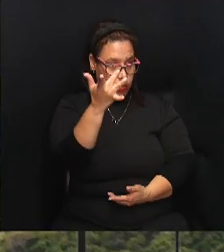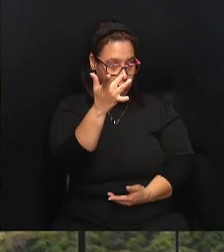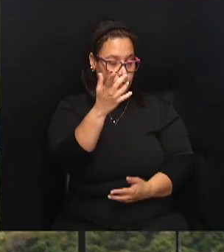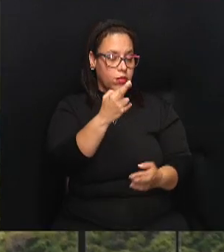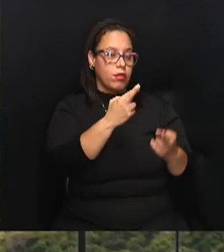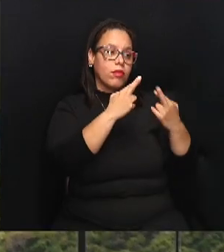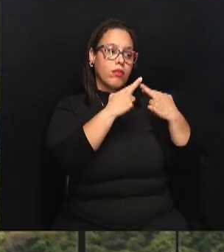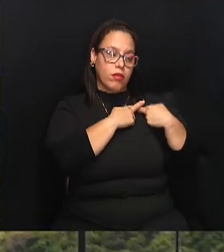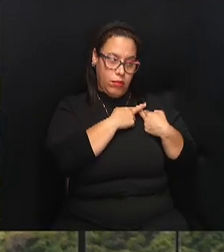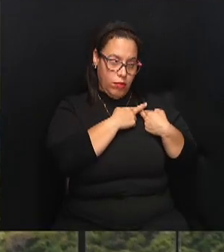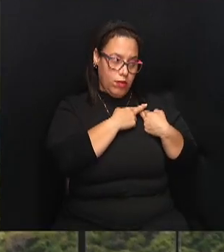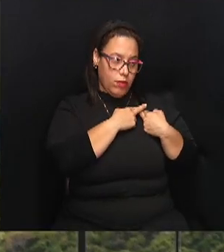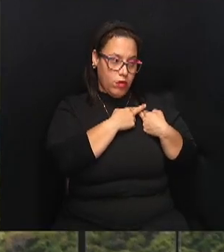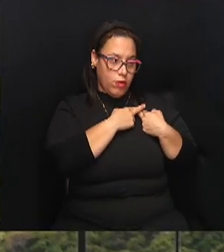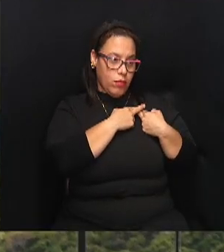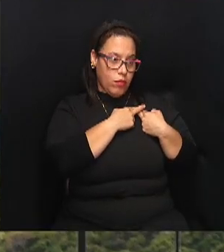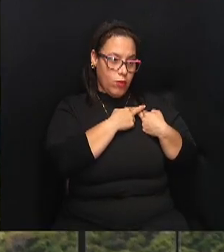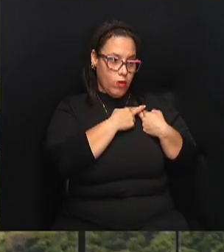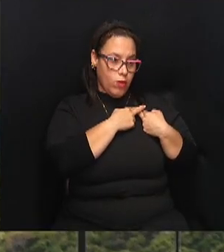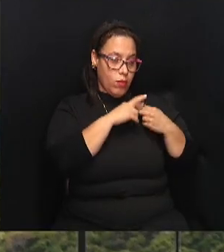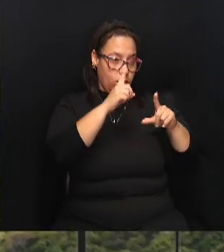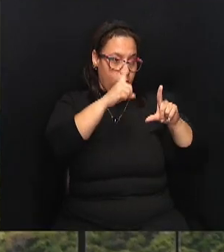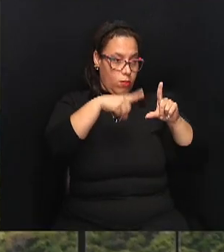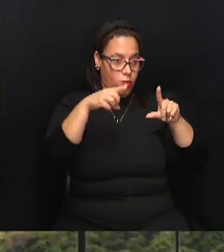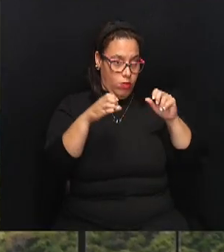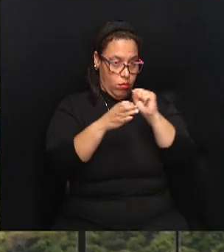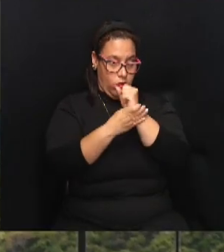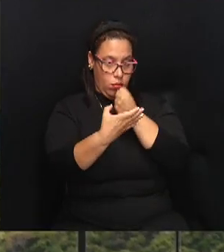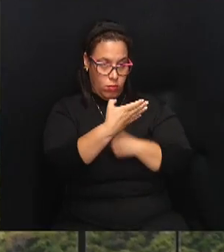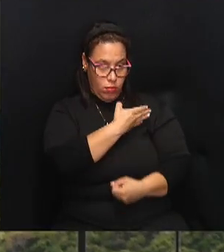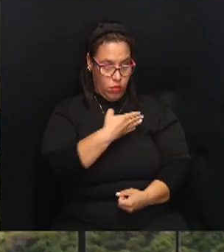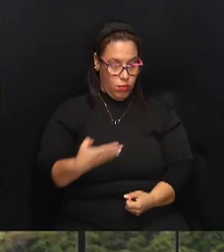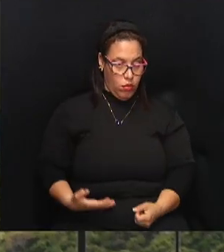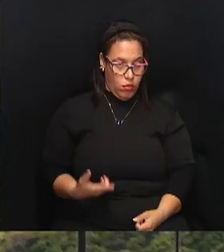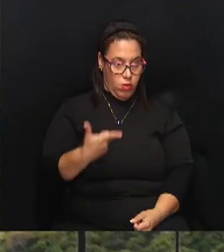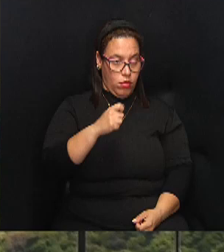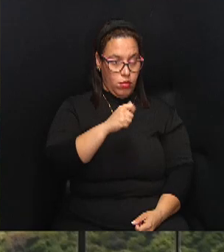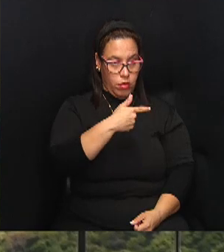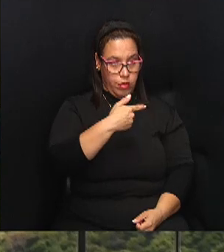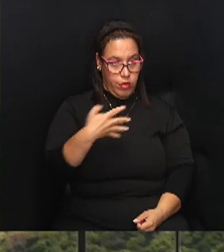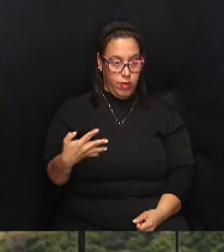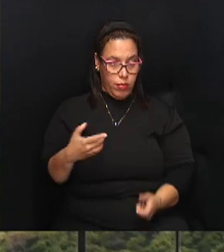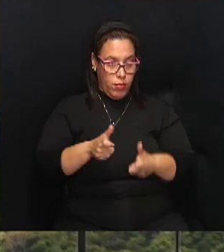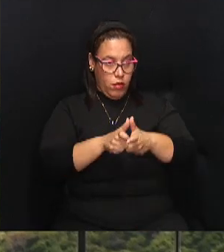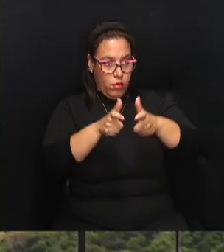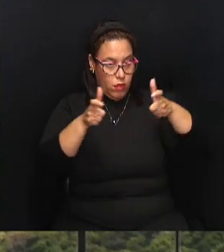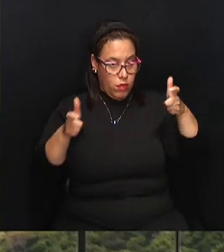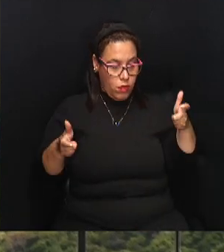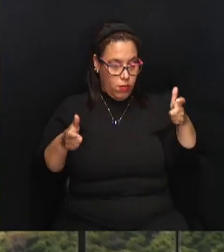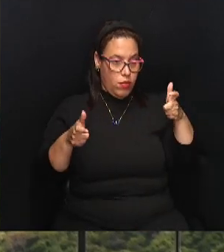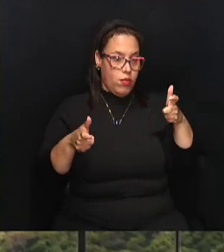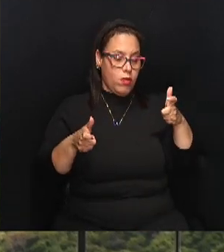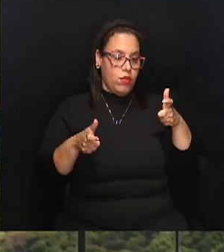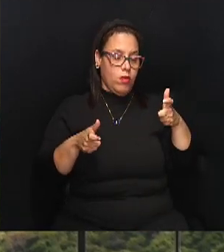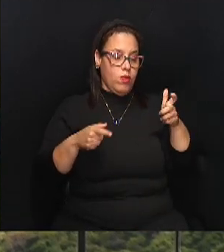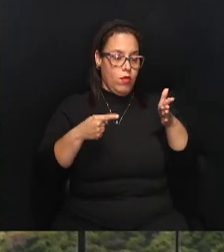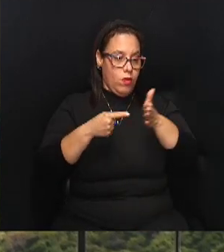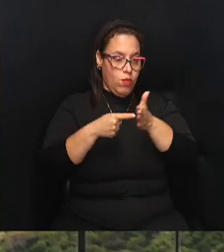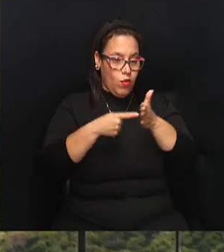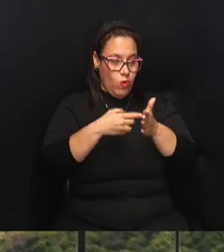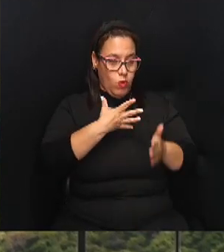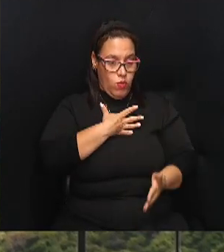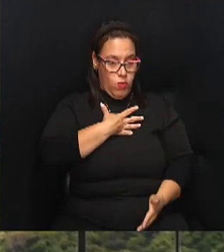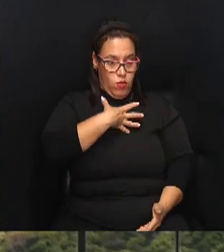responsabilidade muito grande. O Anuário Brasileiro de Segurança Pública de 2024 revelou um aumento nas ocorrências de